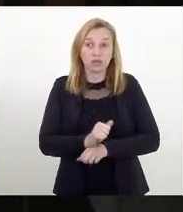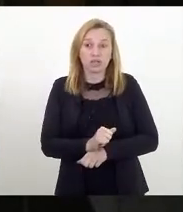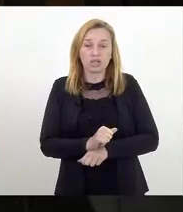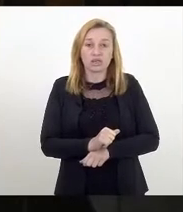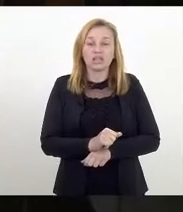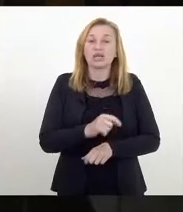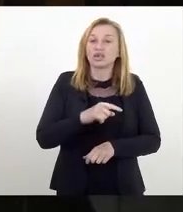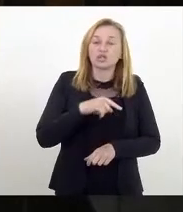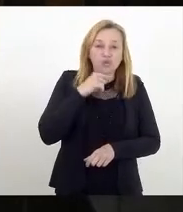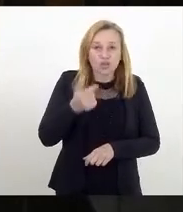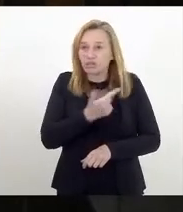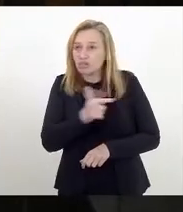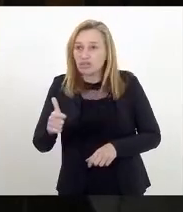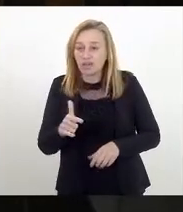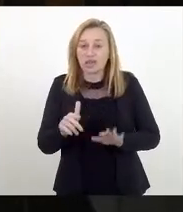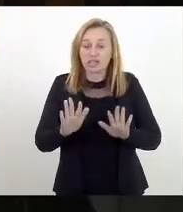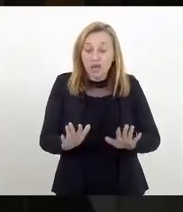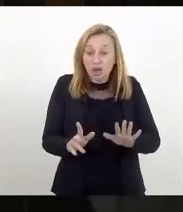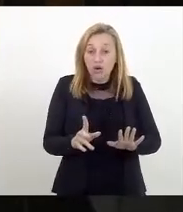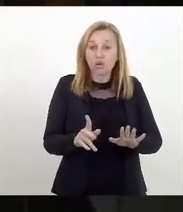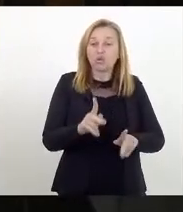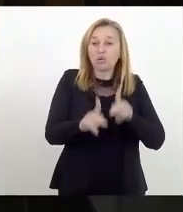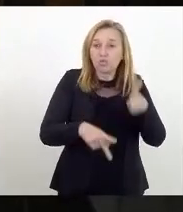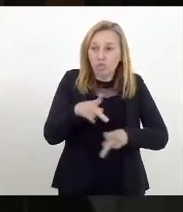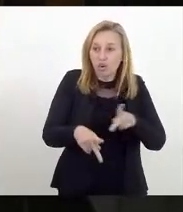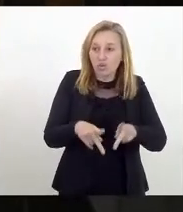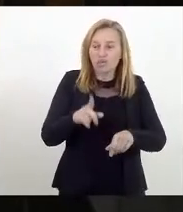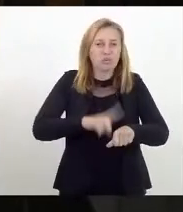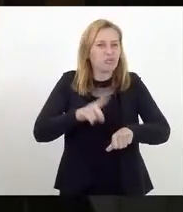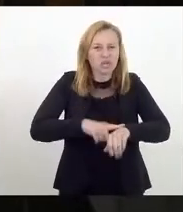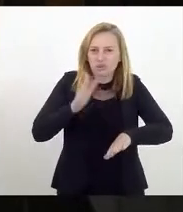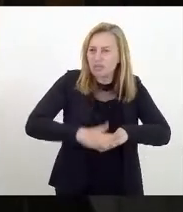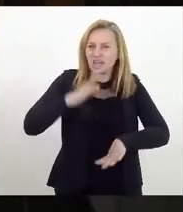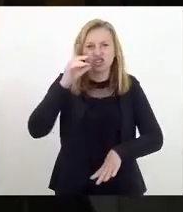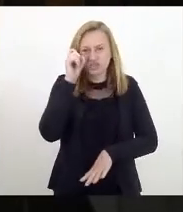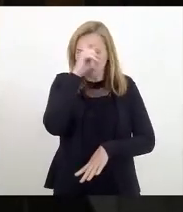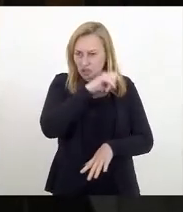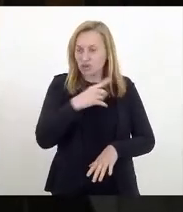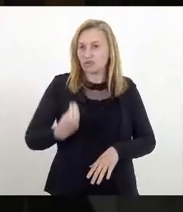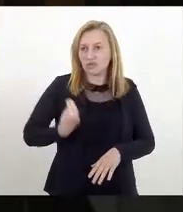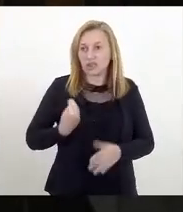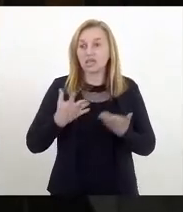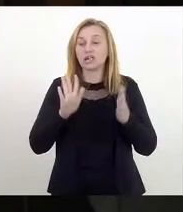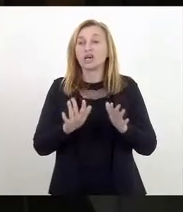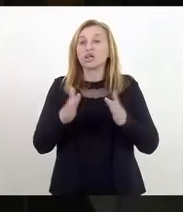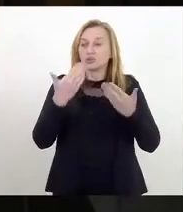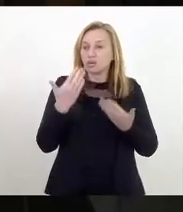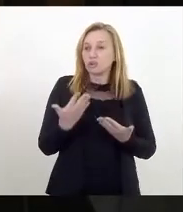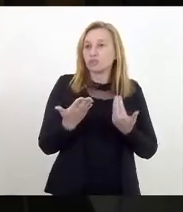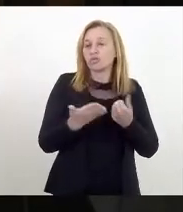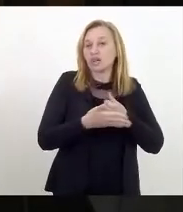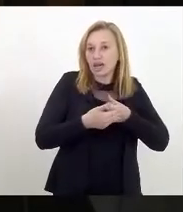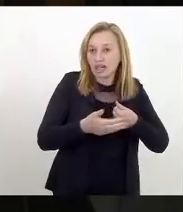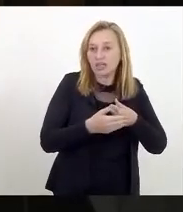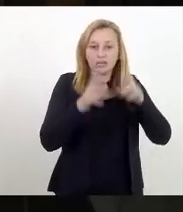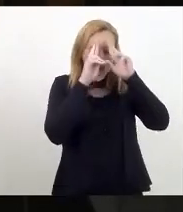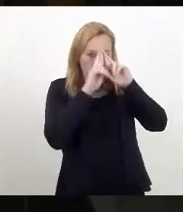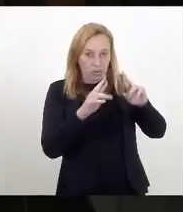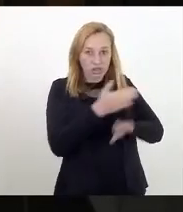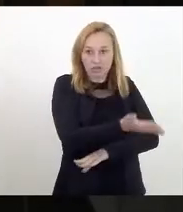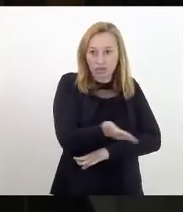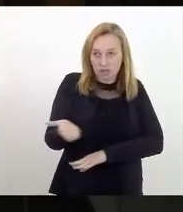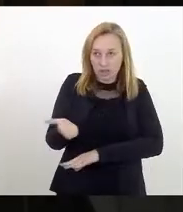sem dúvida nenhuma a população do Rio de Janeiro estaria em dias e momentos muito mais difíceis. Todo o meu carinho, meu respeito, admiração aos senhores e senhoras,